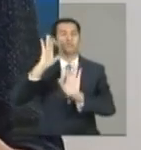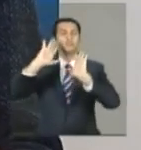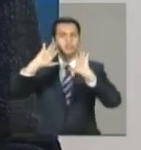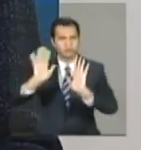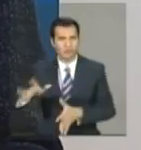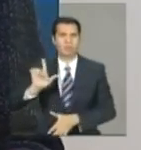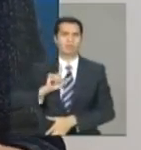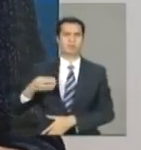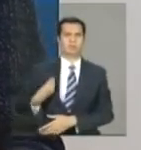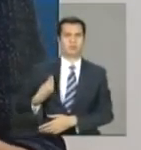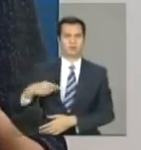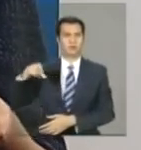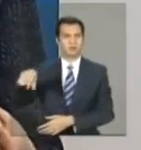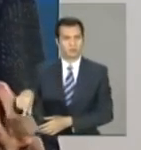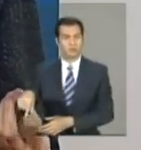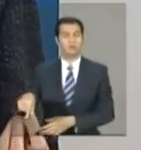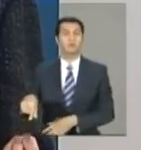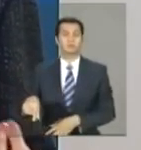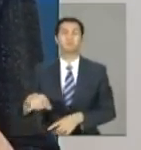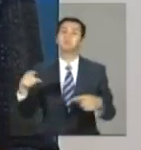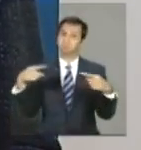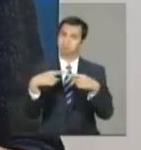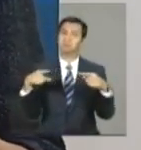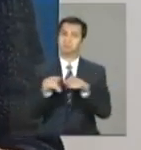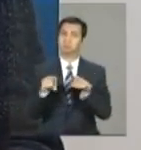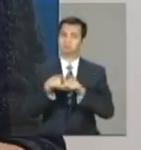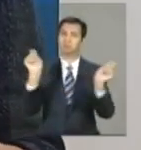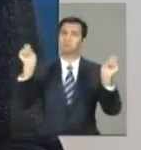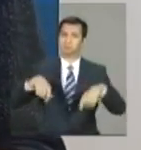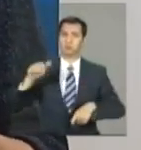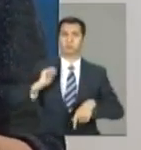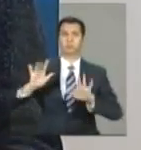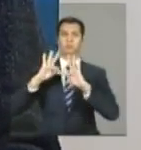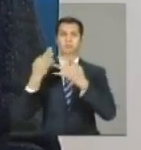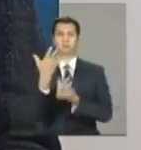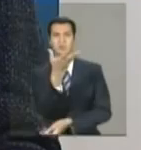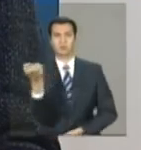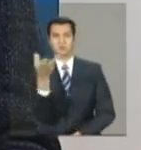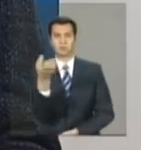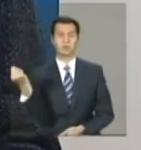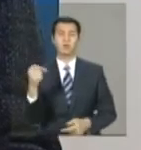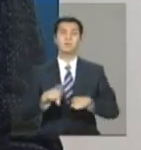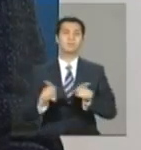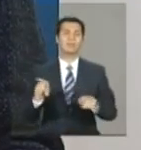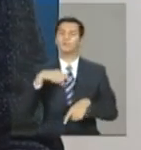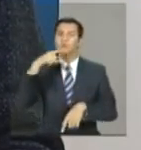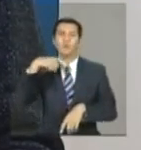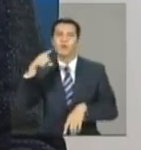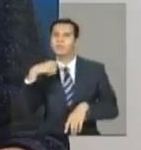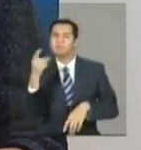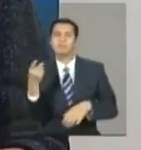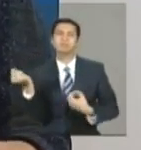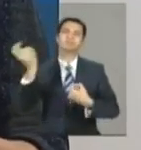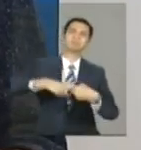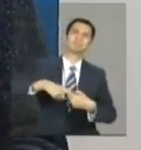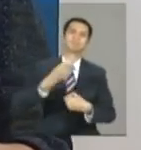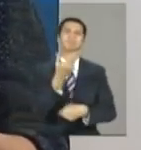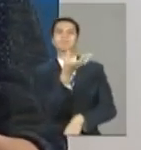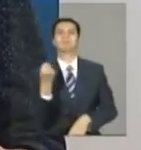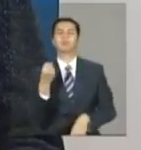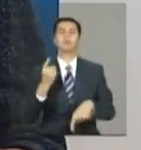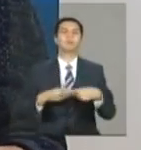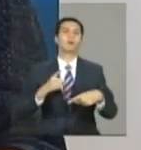todos os critérios para entrar no Bolsa Família e somente não entram porque o cadastro tá desatualizado. Nós chamamos de famílias